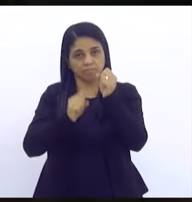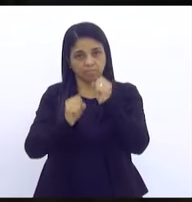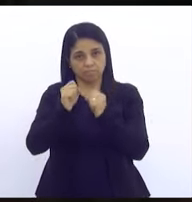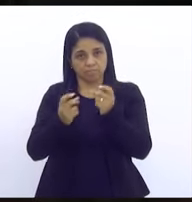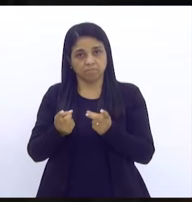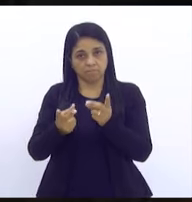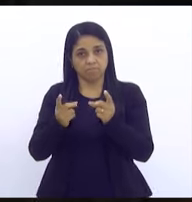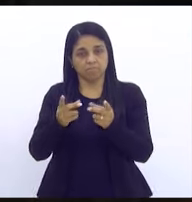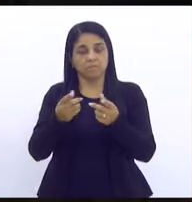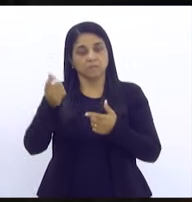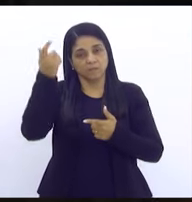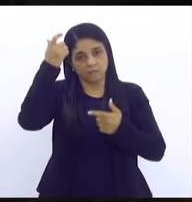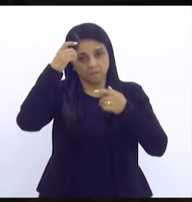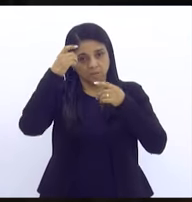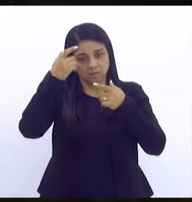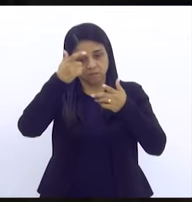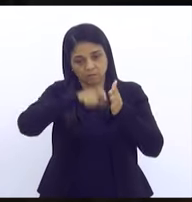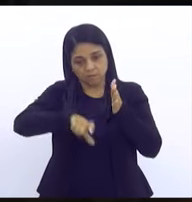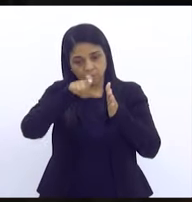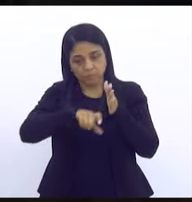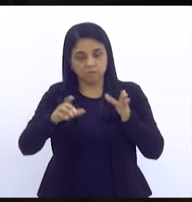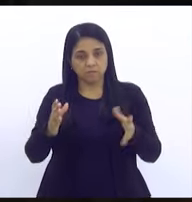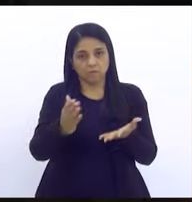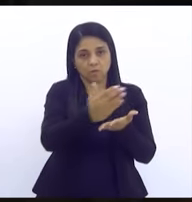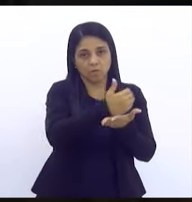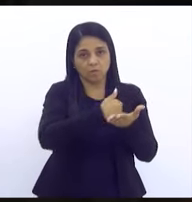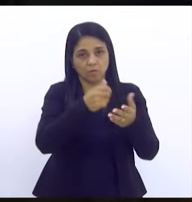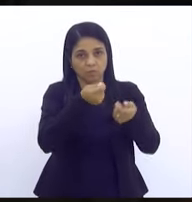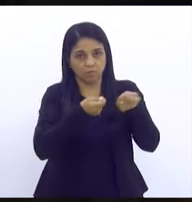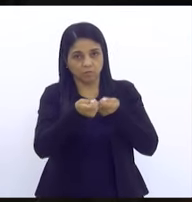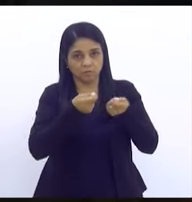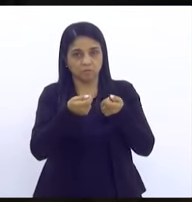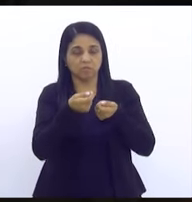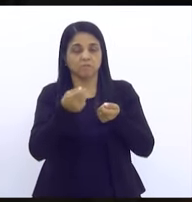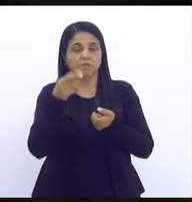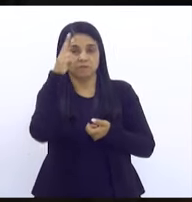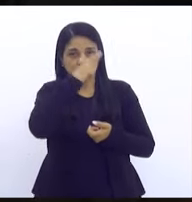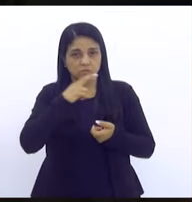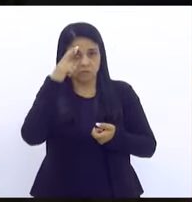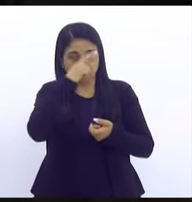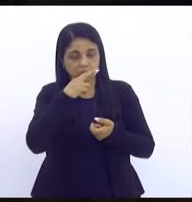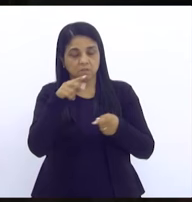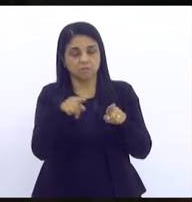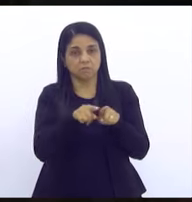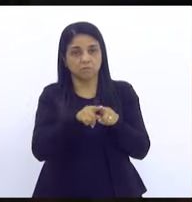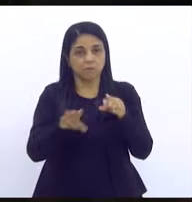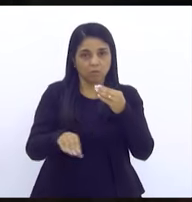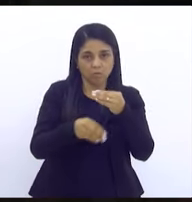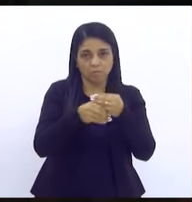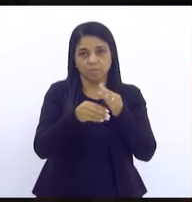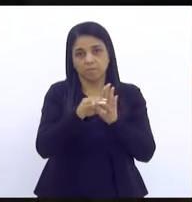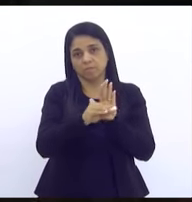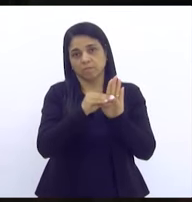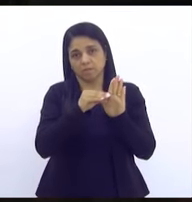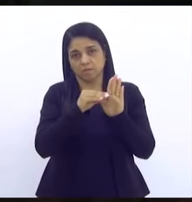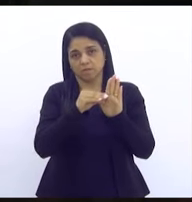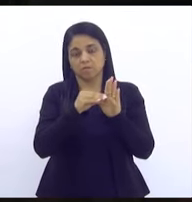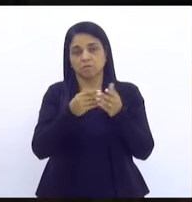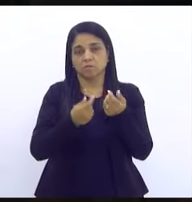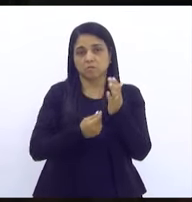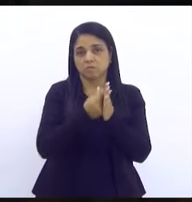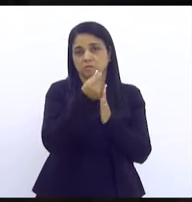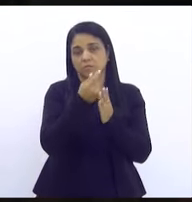favorável, tributação, controle da arrecadação estadual e fiscalização dos tributos estaduais favorável, com emenda, e de